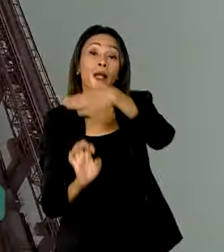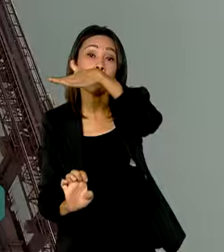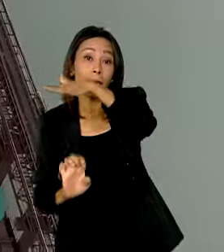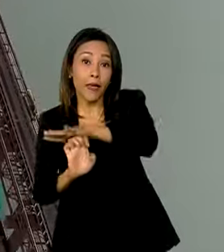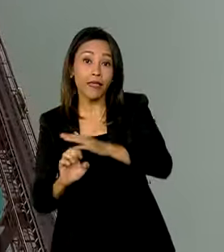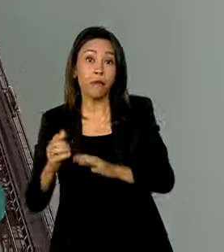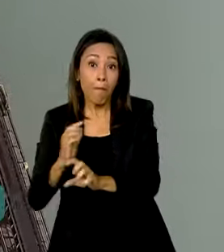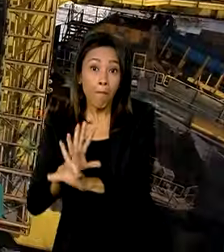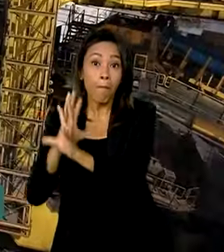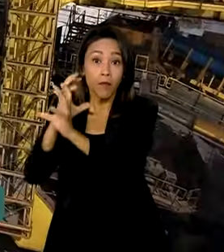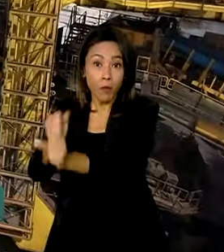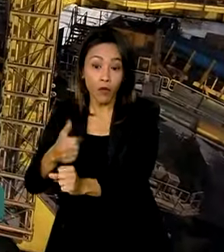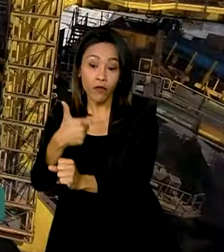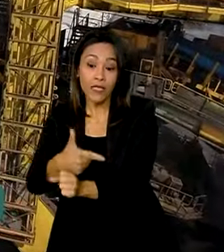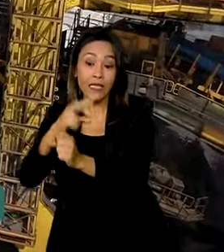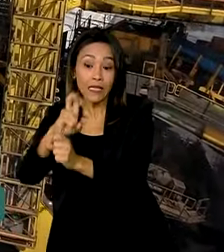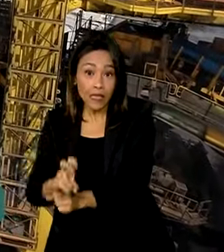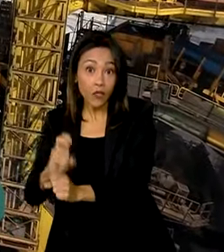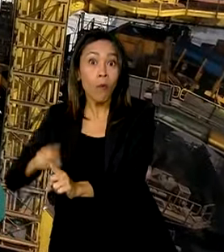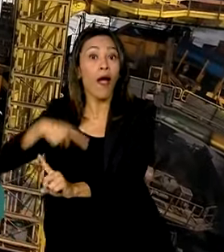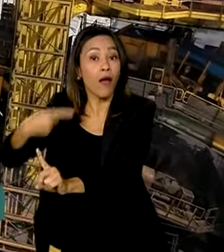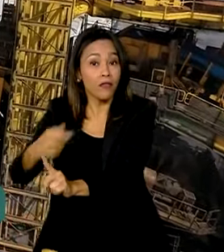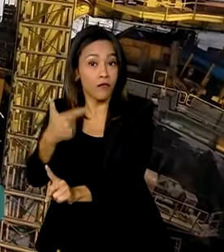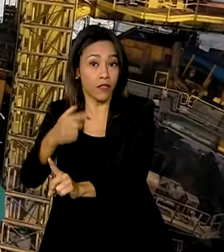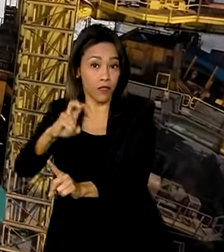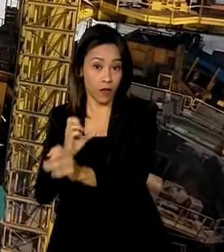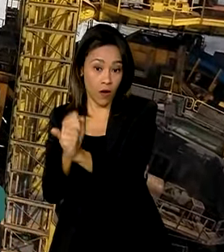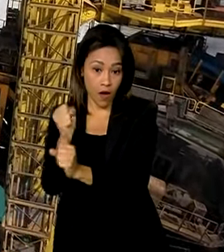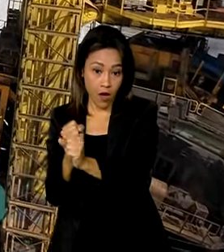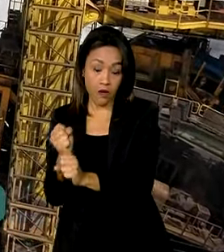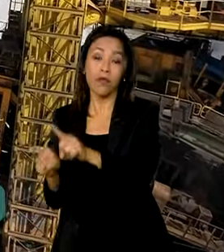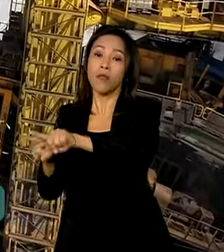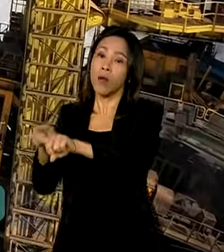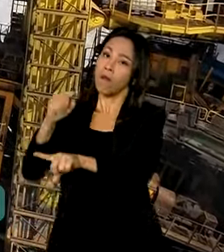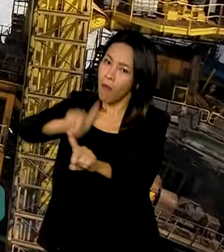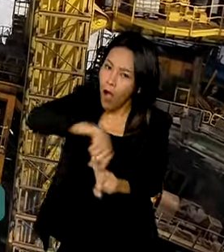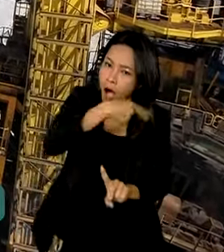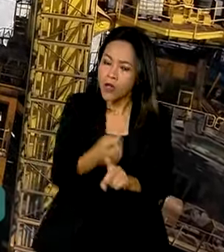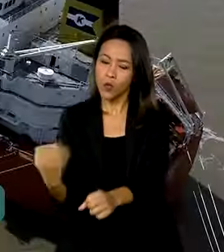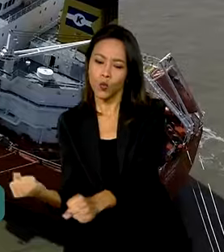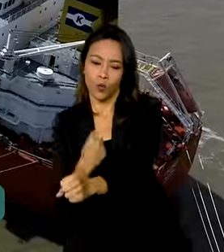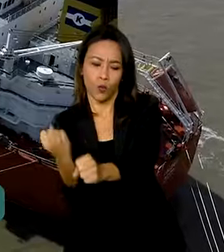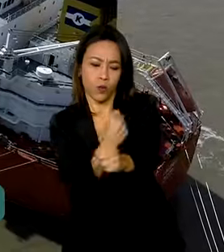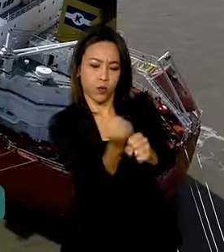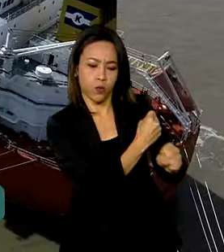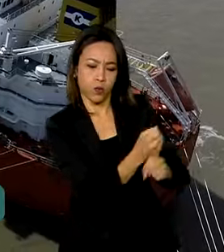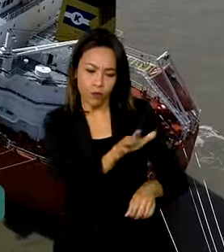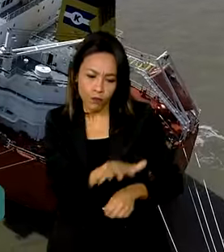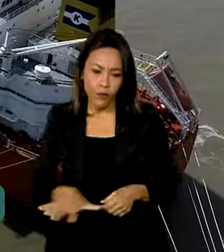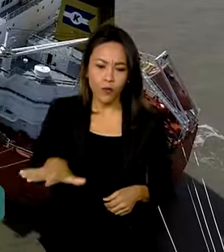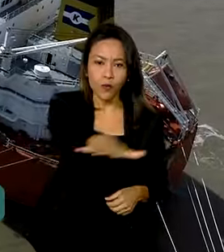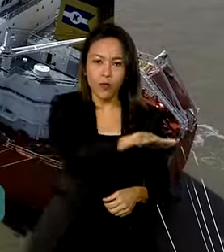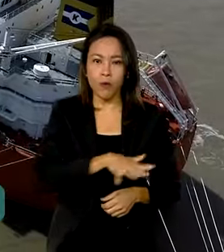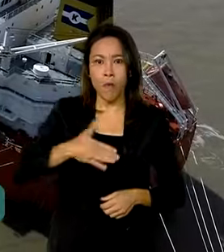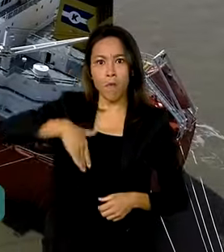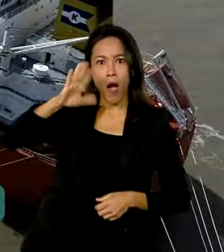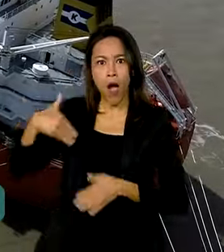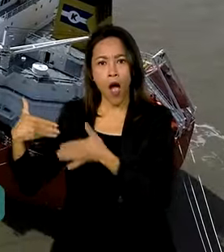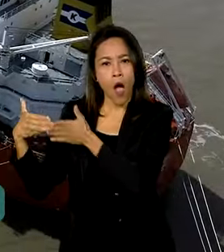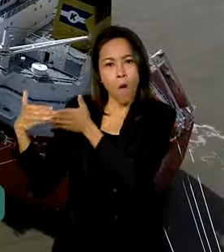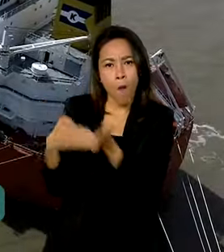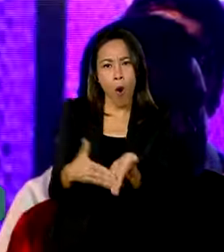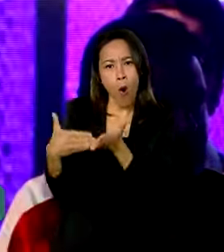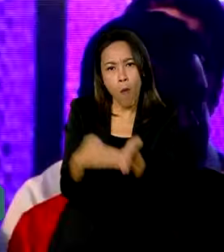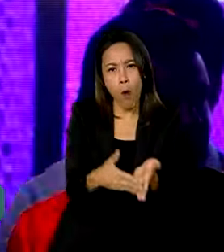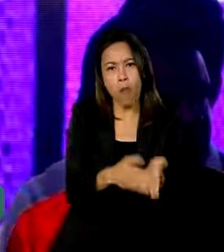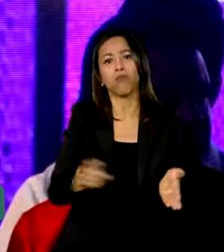anos, além de investimentos de 300 milhões de reais para construir mais um berço de atracagem, o que aumenta a capacidade de receber